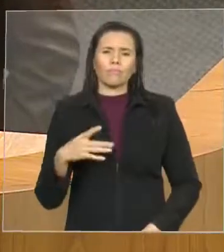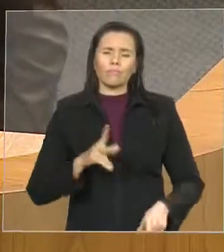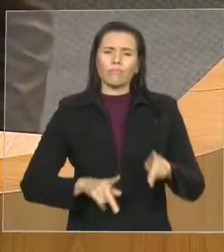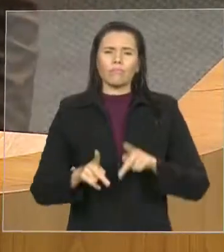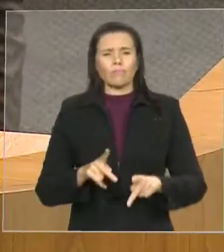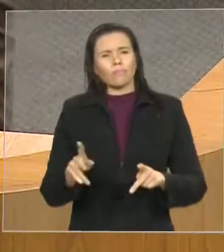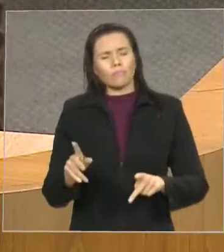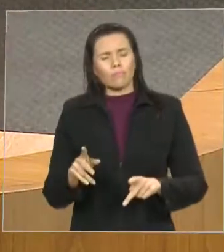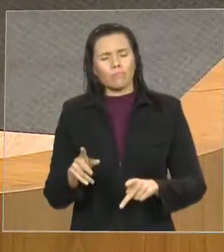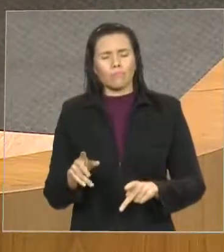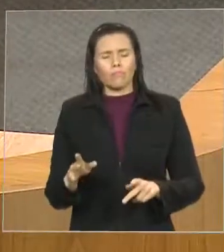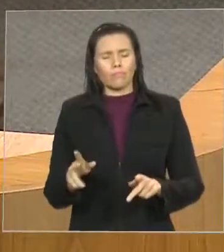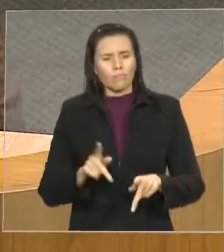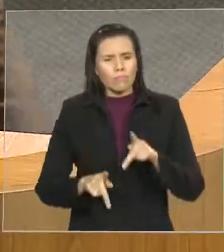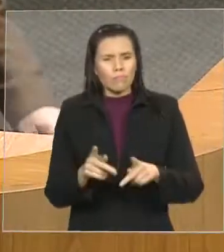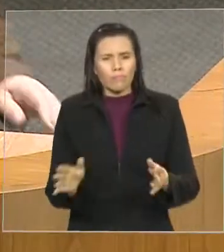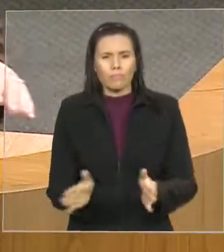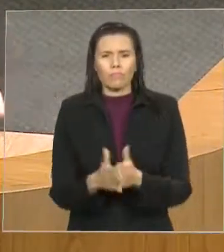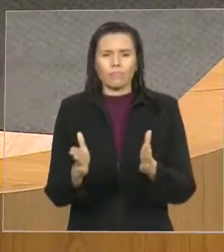E nós estamos aqui